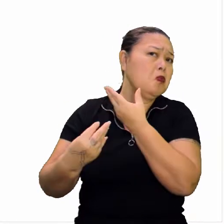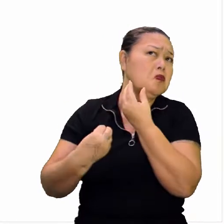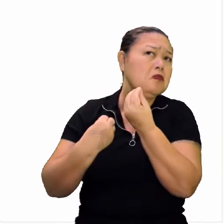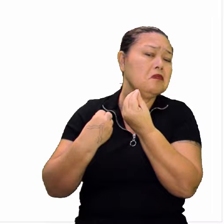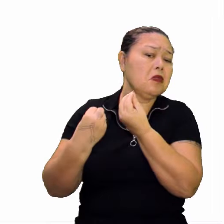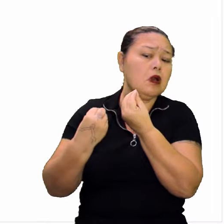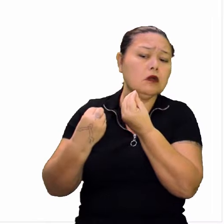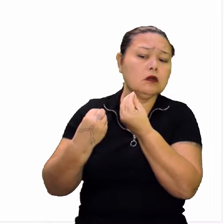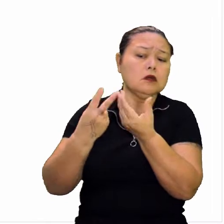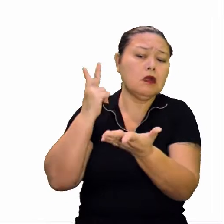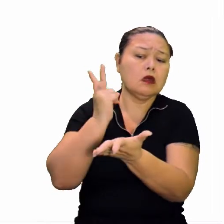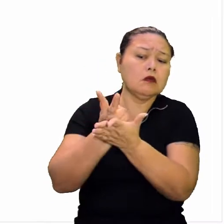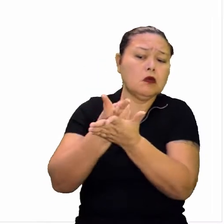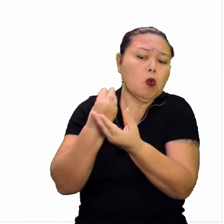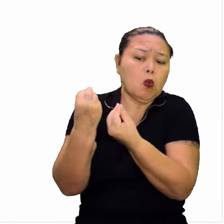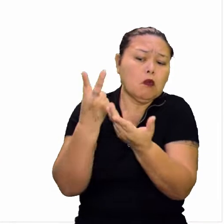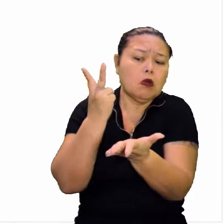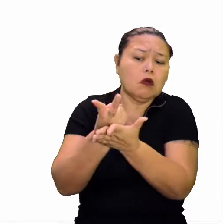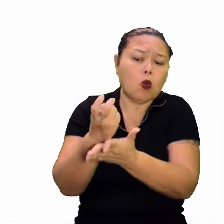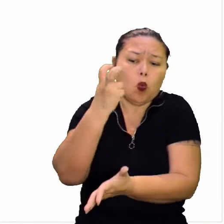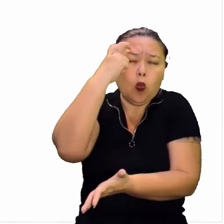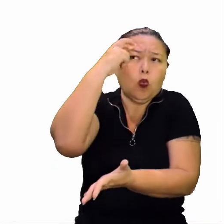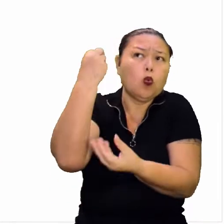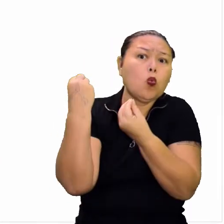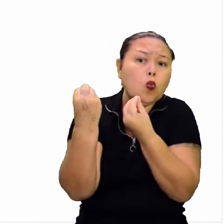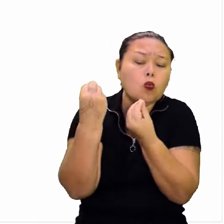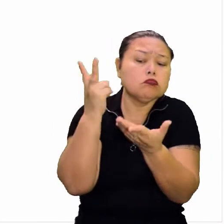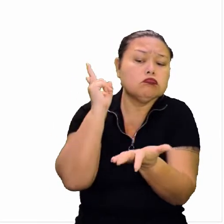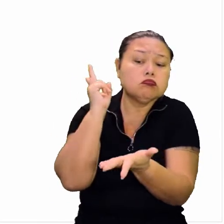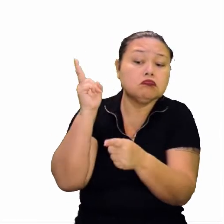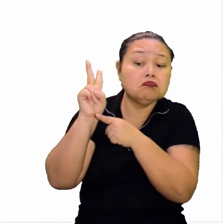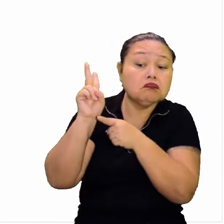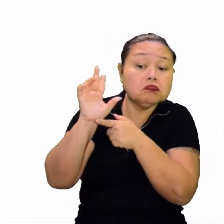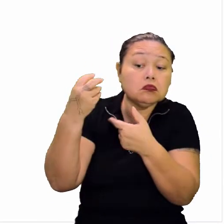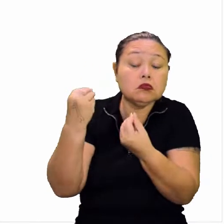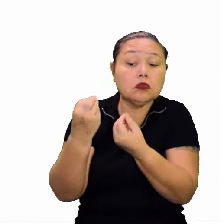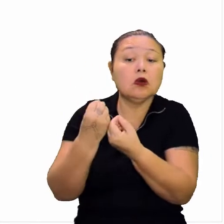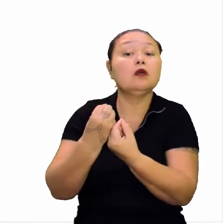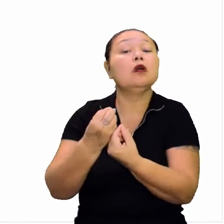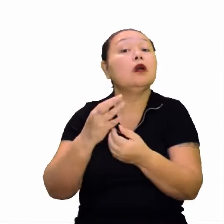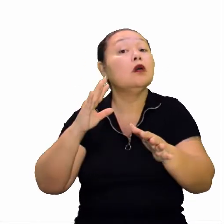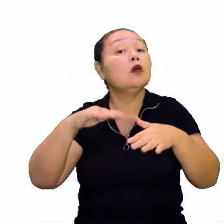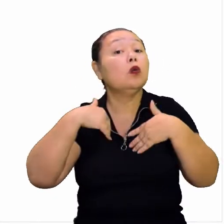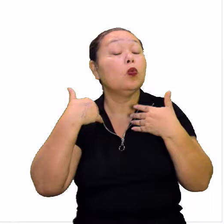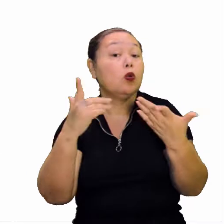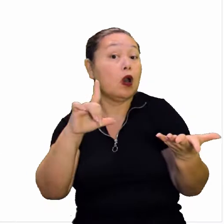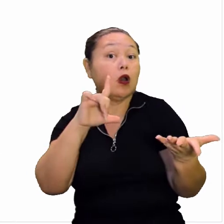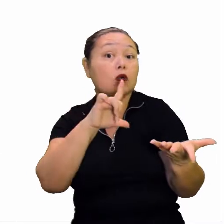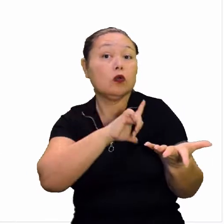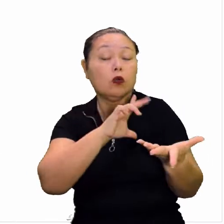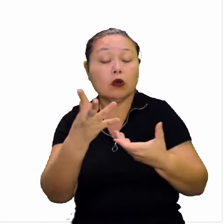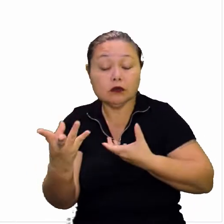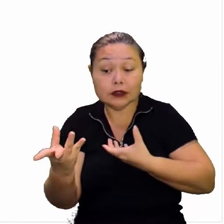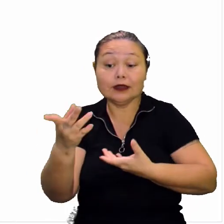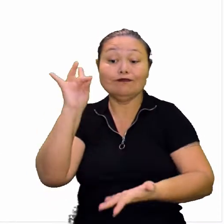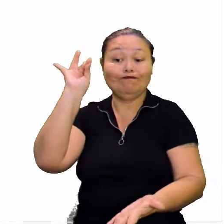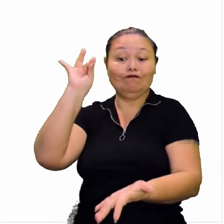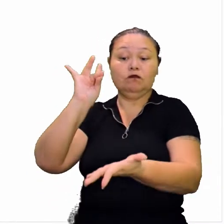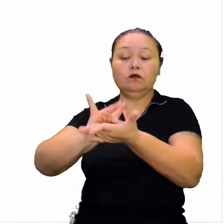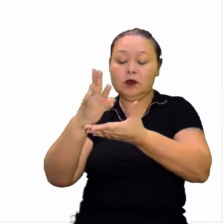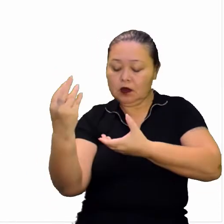forma de preservação? Bom, quando você tem, de fato, a essência